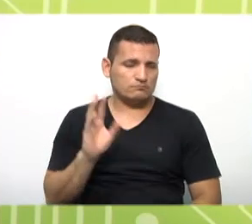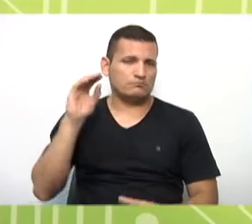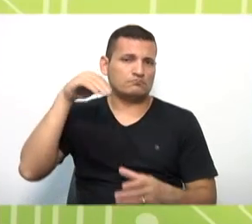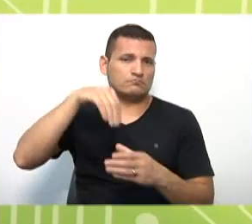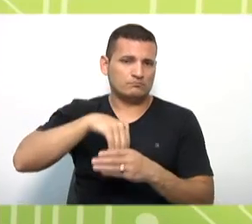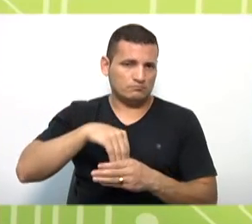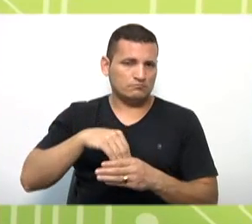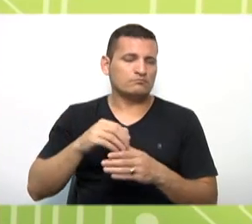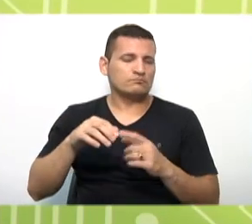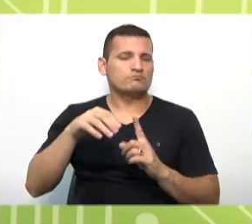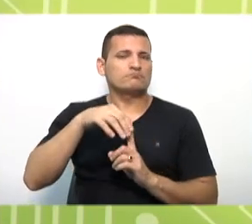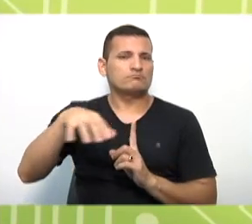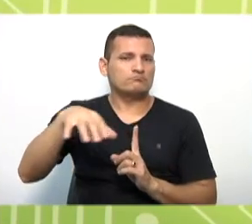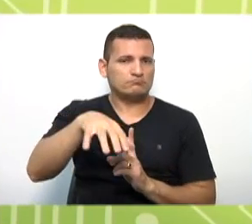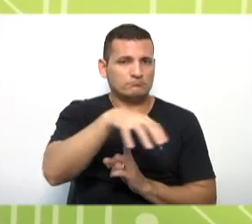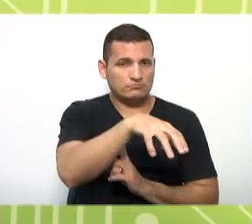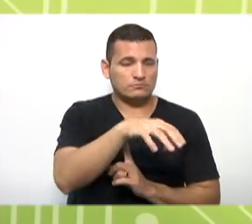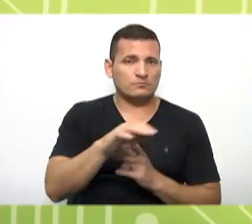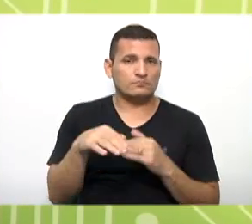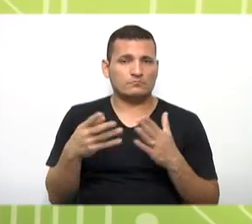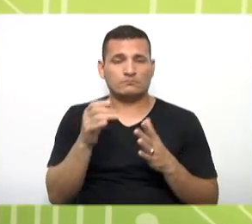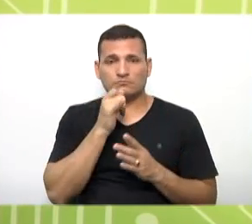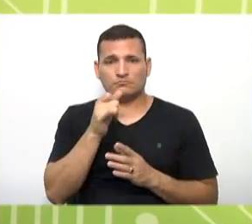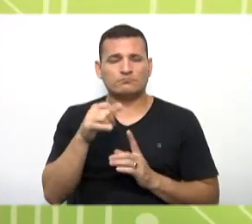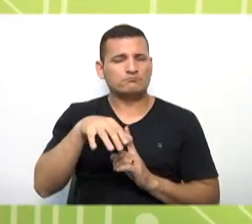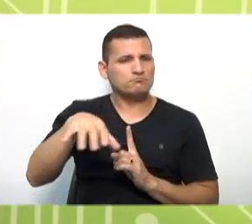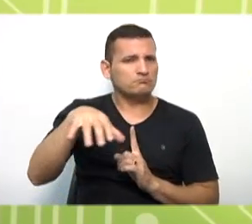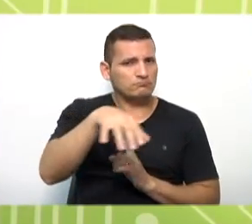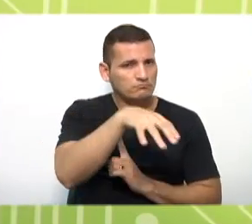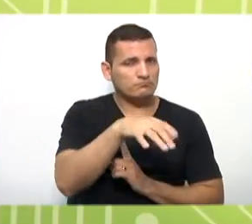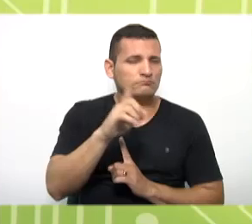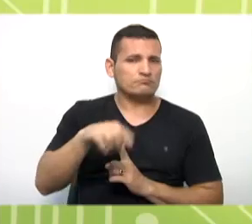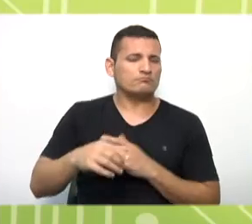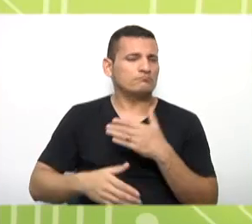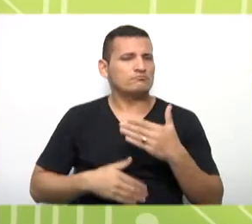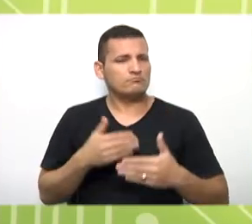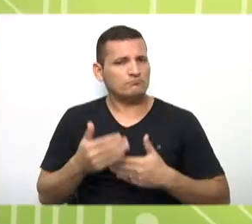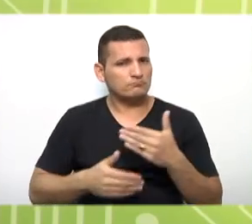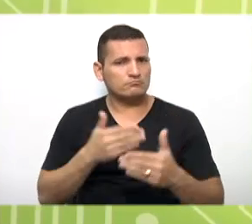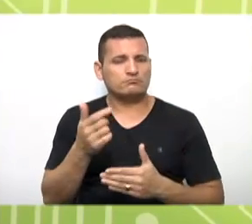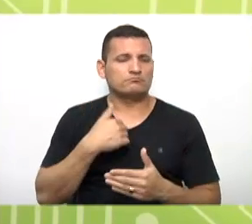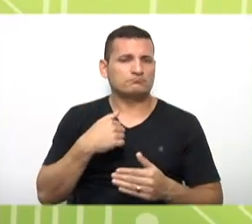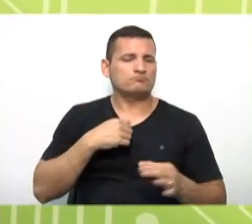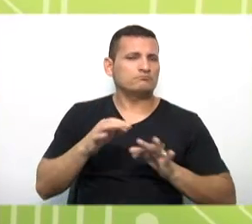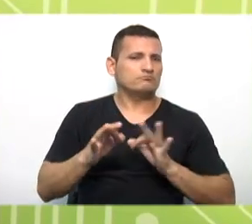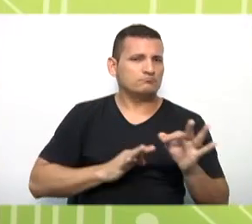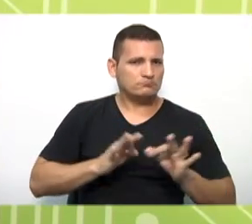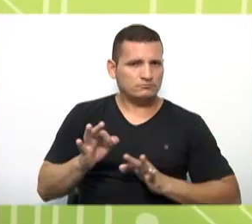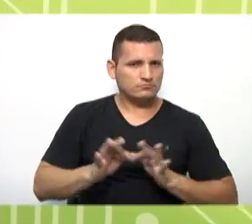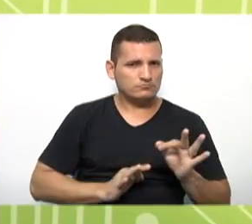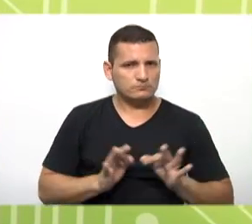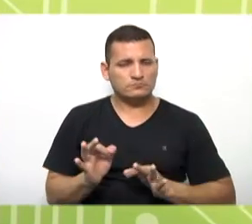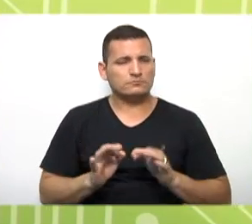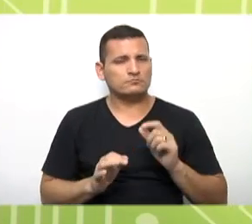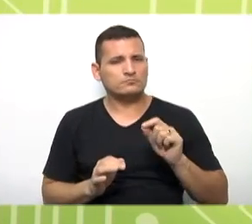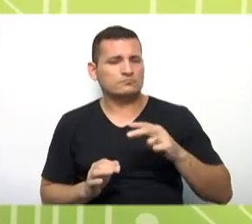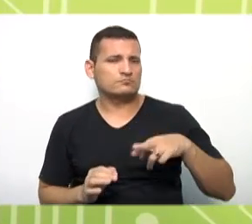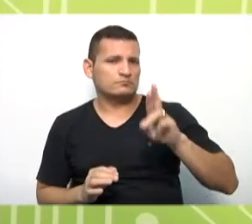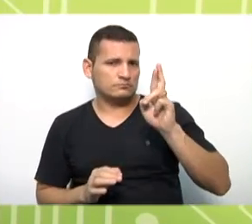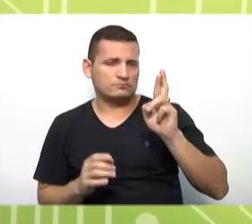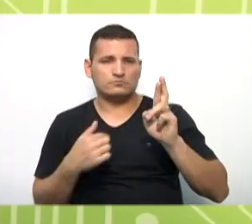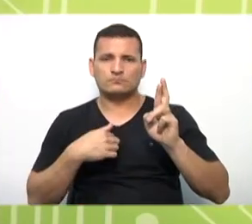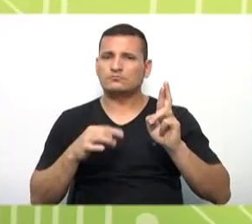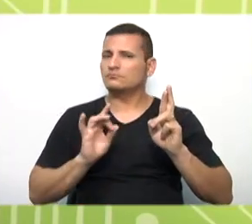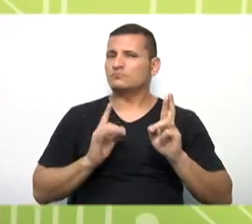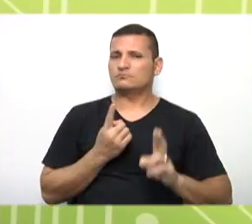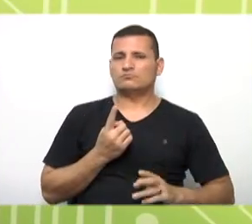da descentralização. Então, quando eu estou descentralizando, é um processo que eu estou planejando que as tomadas de decisões não vai ficar